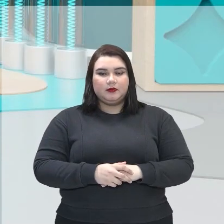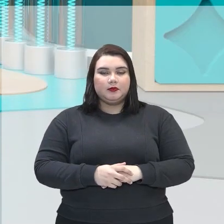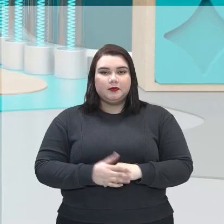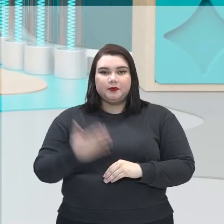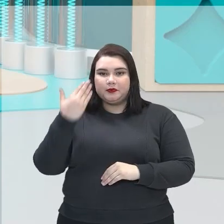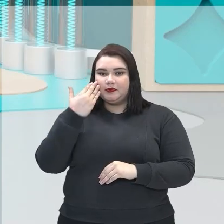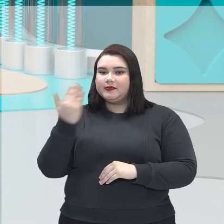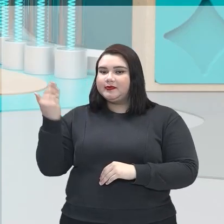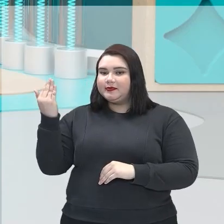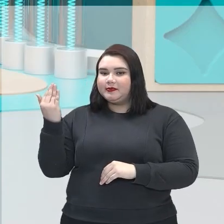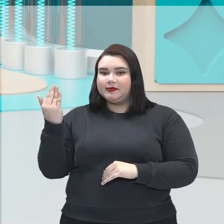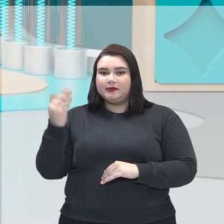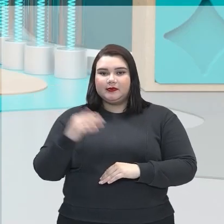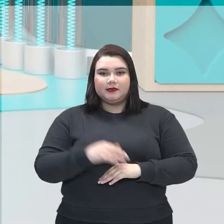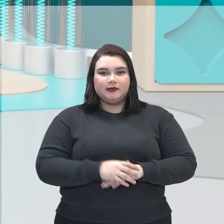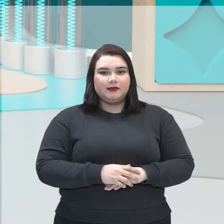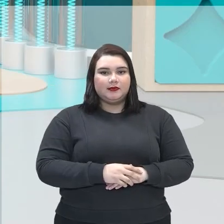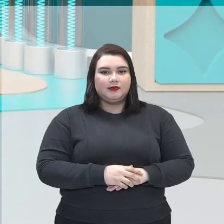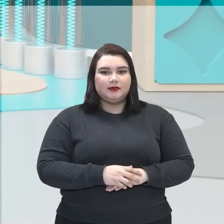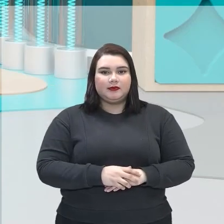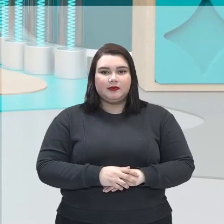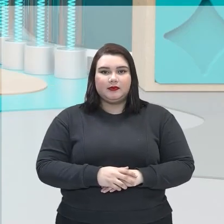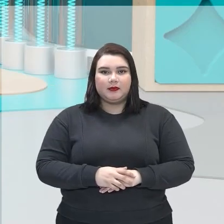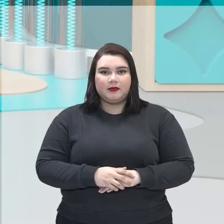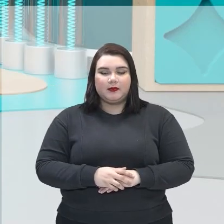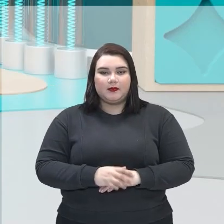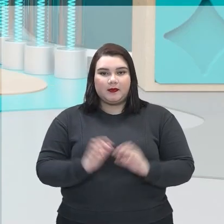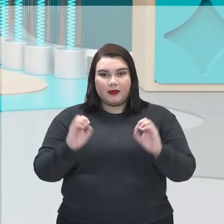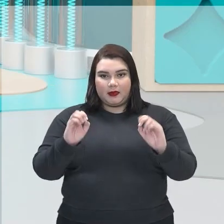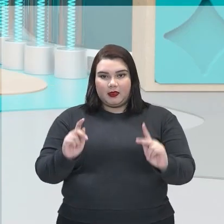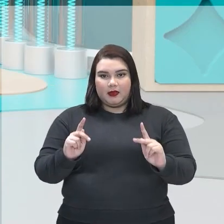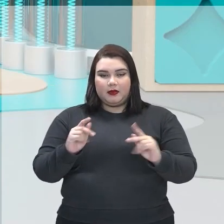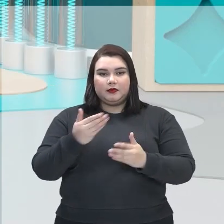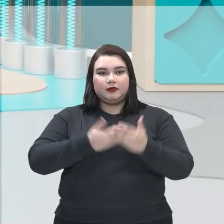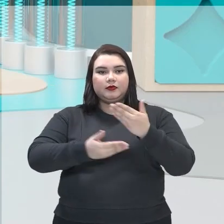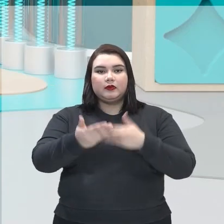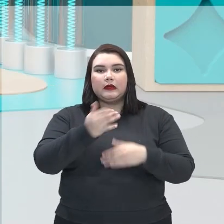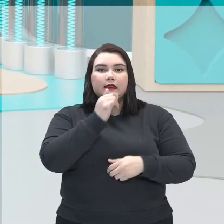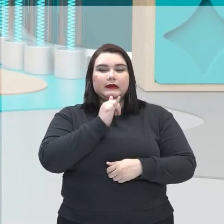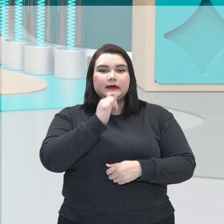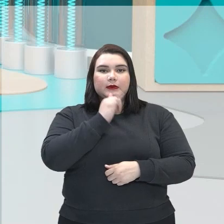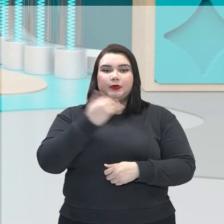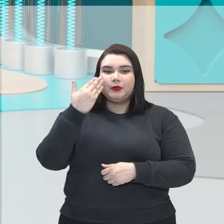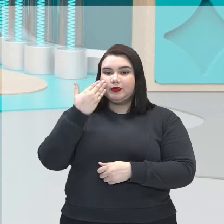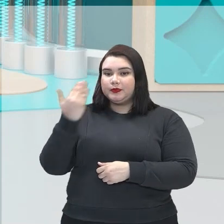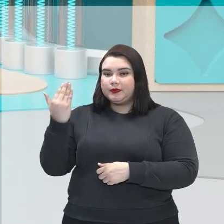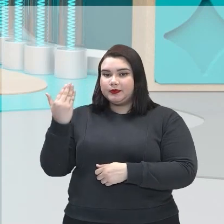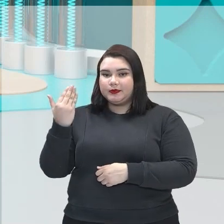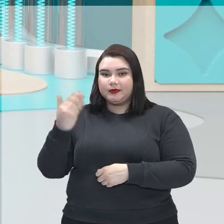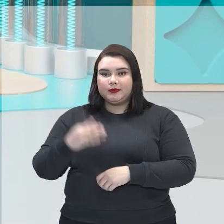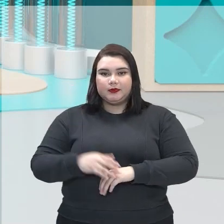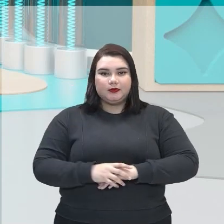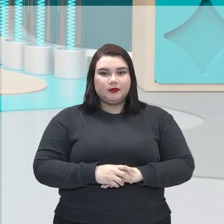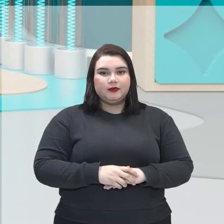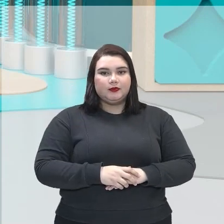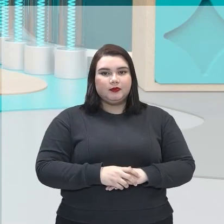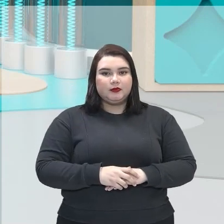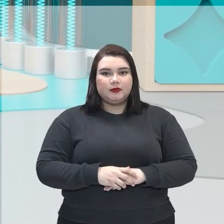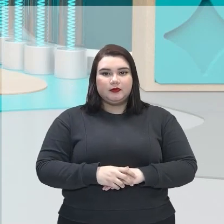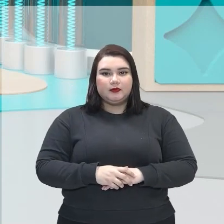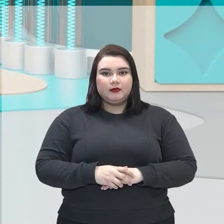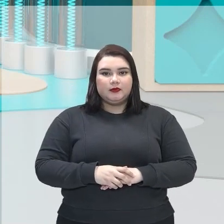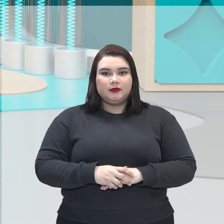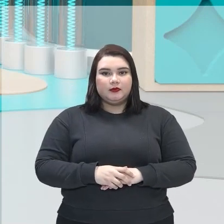apple, two apples, ok? Vamos para o nosso próximo exemplo. One cat.